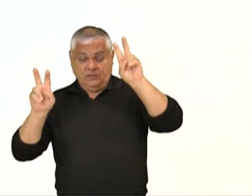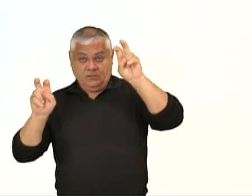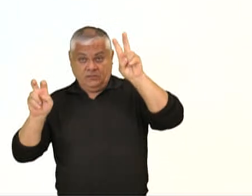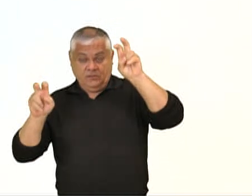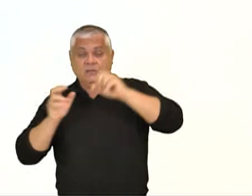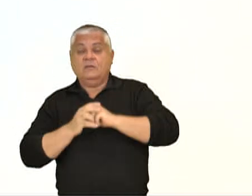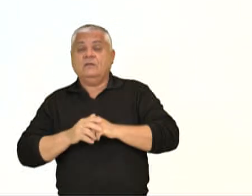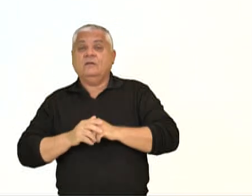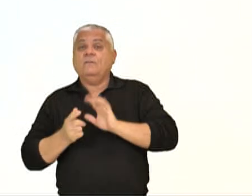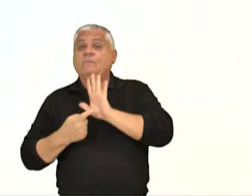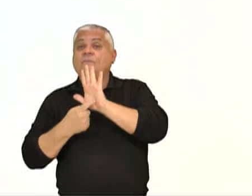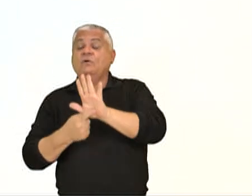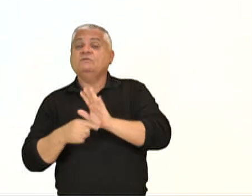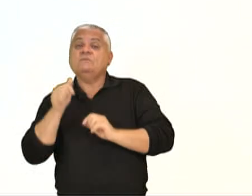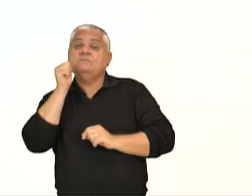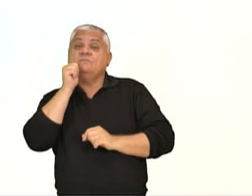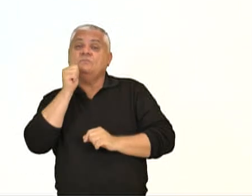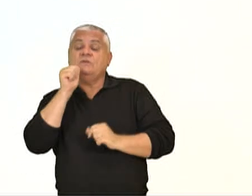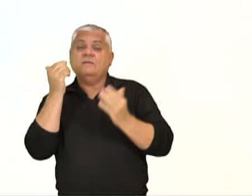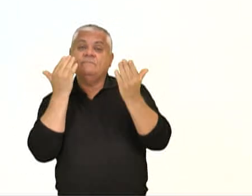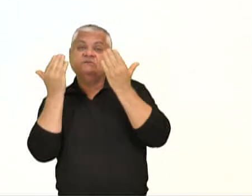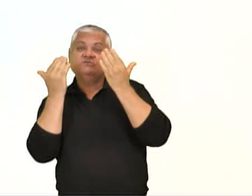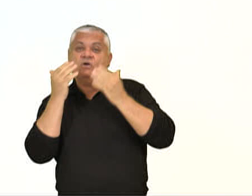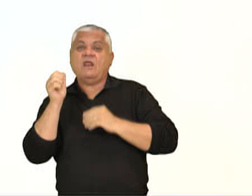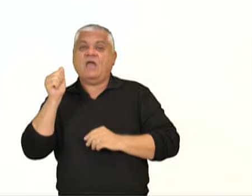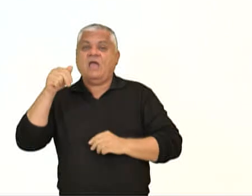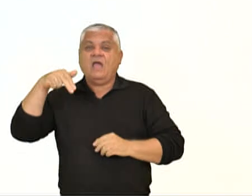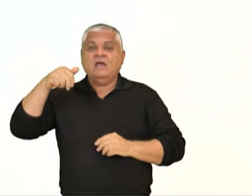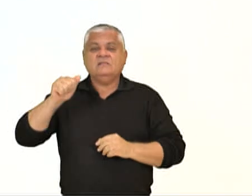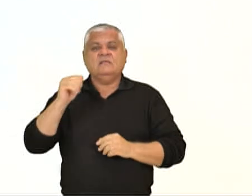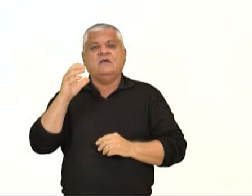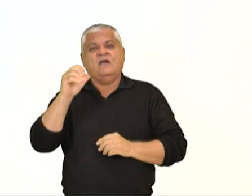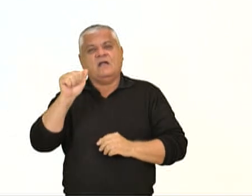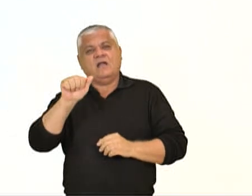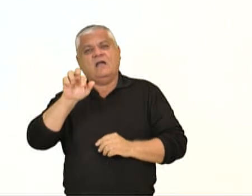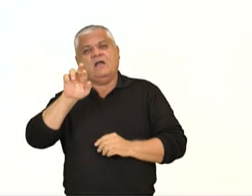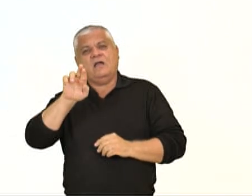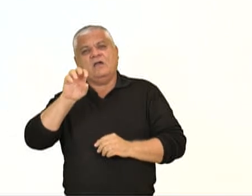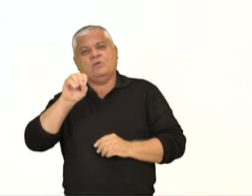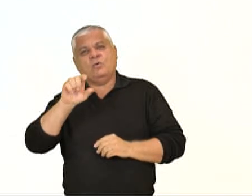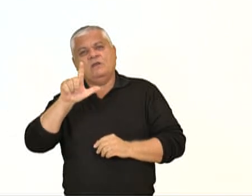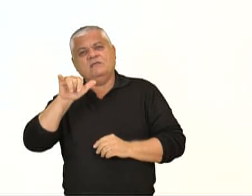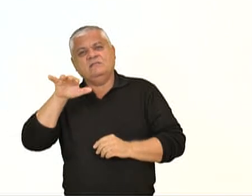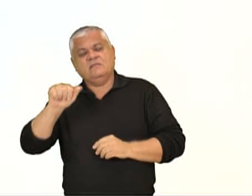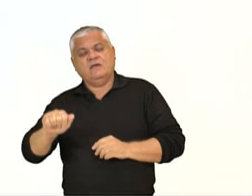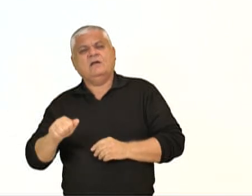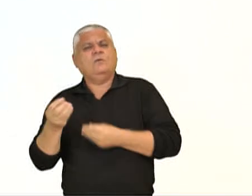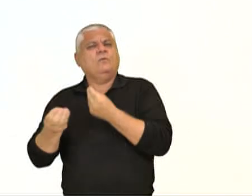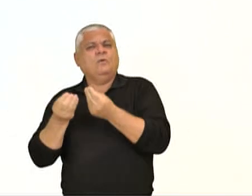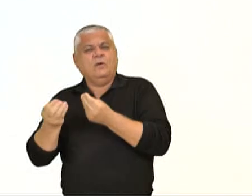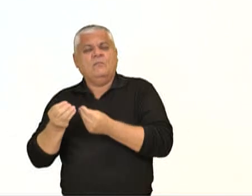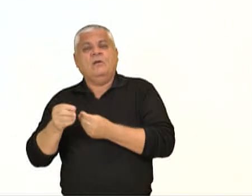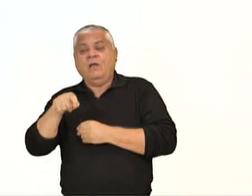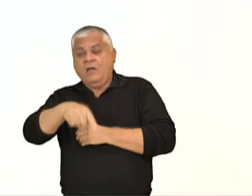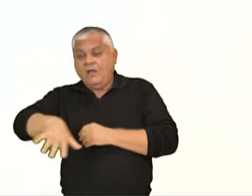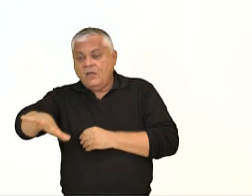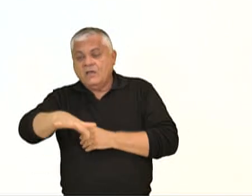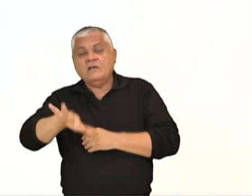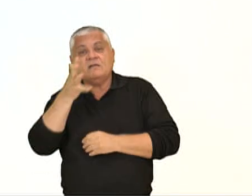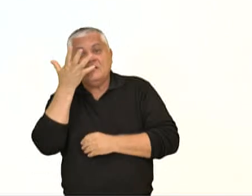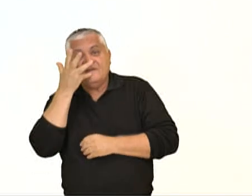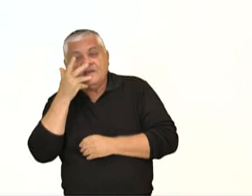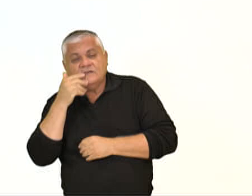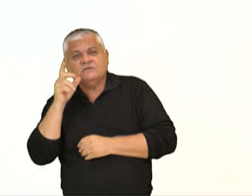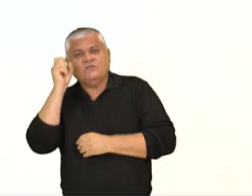Carolina Sanches, ela vai informar para nós isso aqui, né? Como que ela é utilizado, as crianças com problema de aprendizagem, adultos